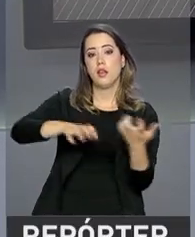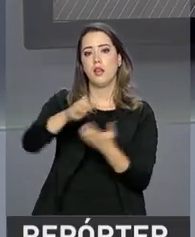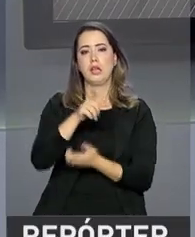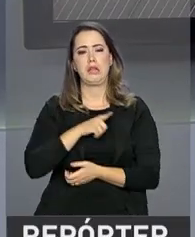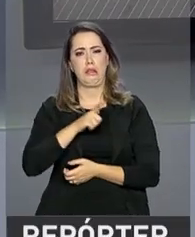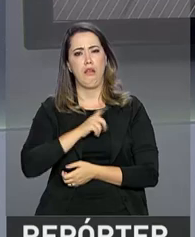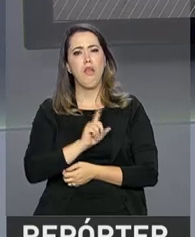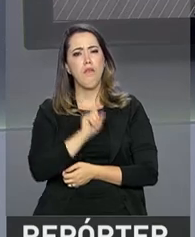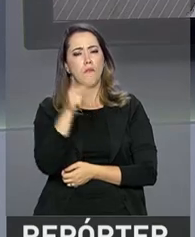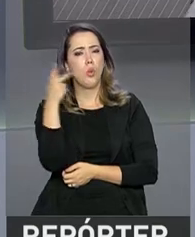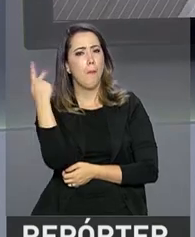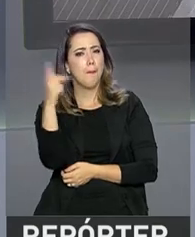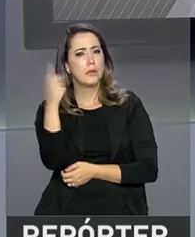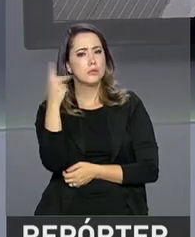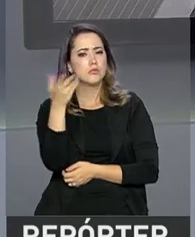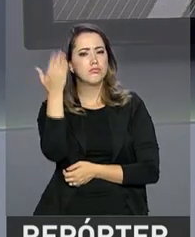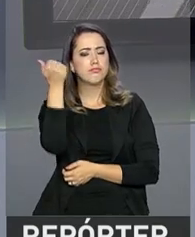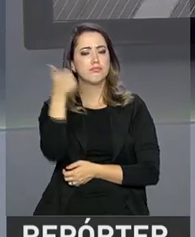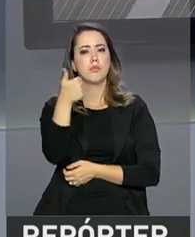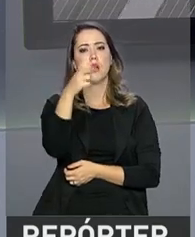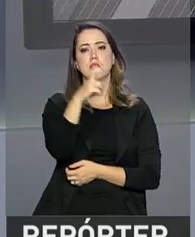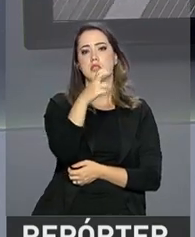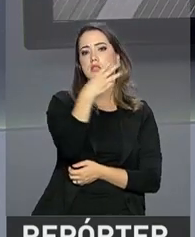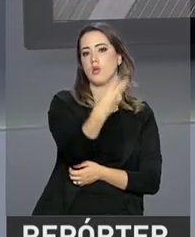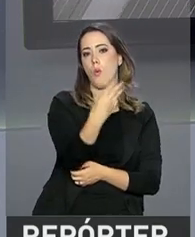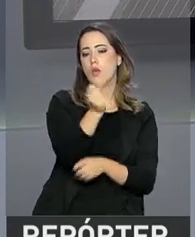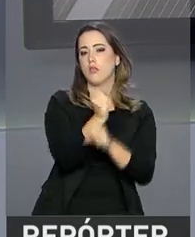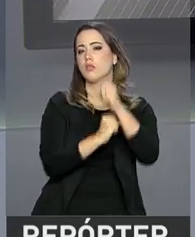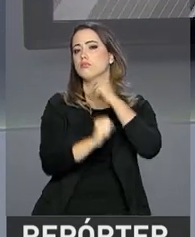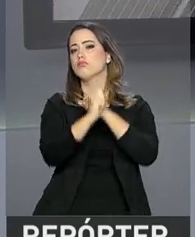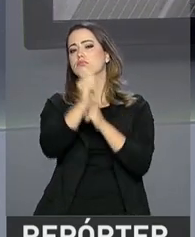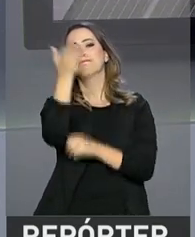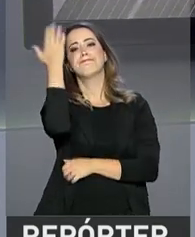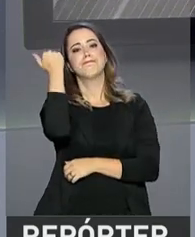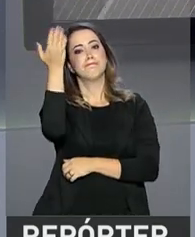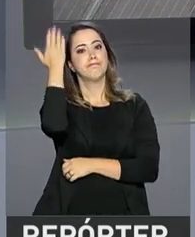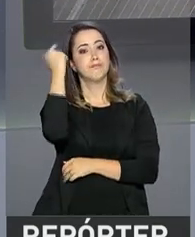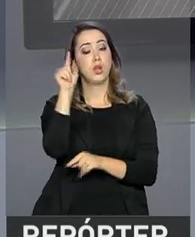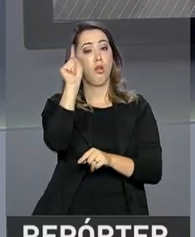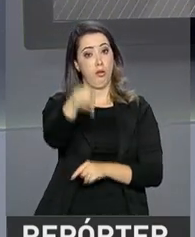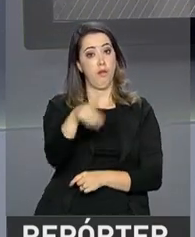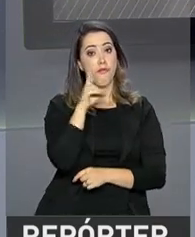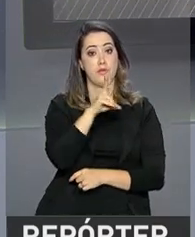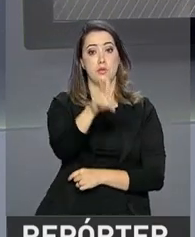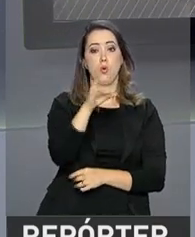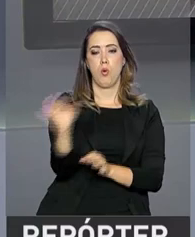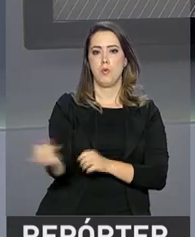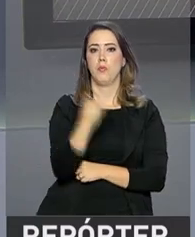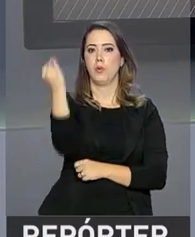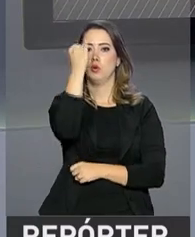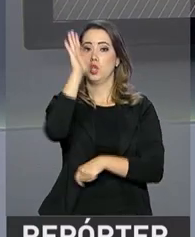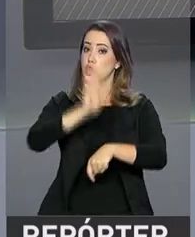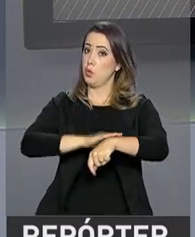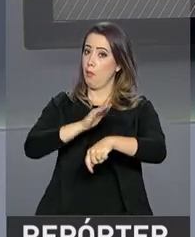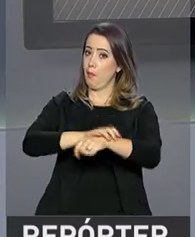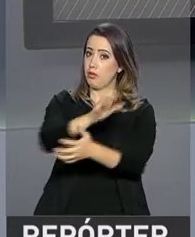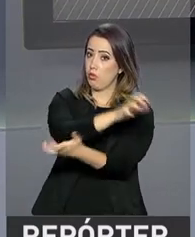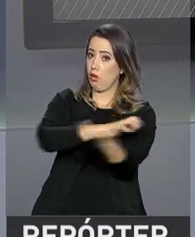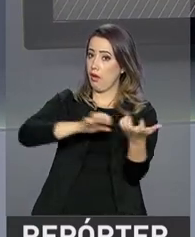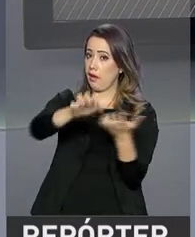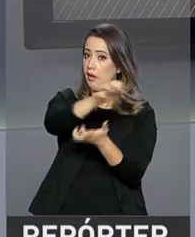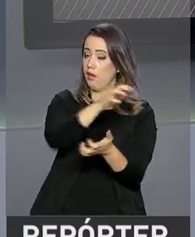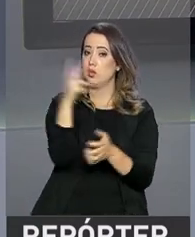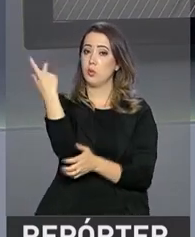Rio Paraná, há 153 anos é considerada uma etapa decisiva na Guerra do Paraguai. A data marcou